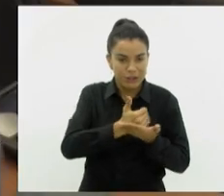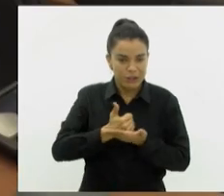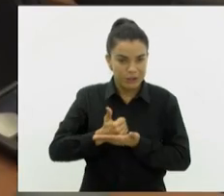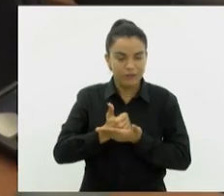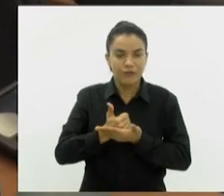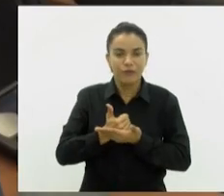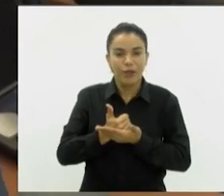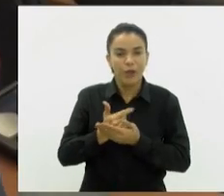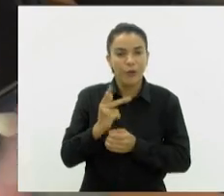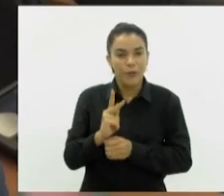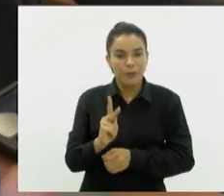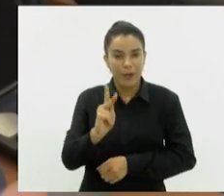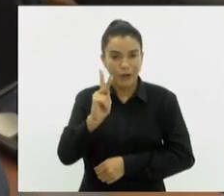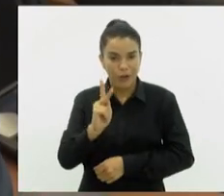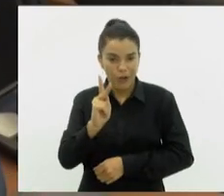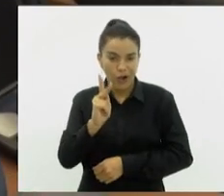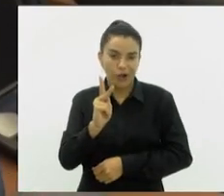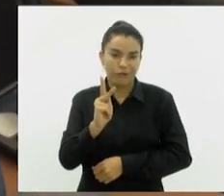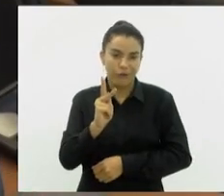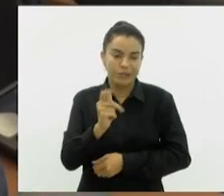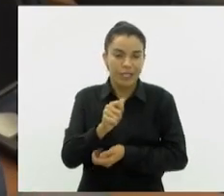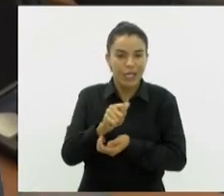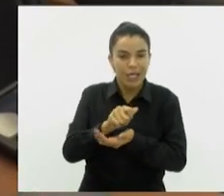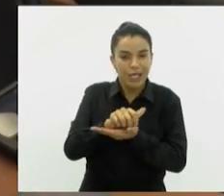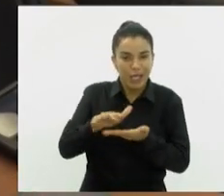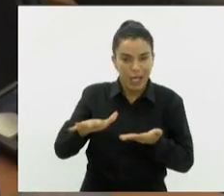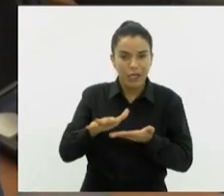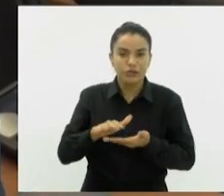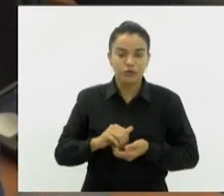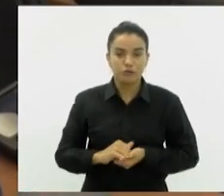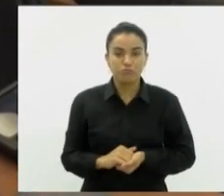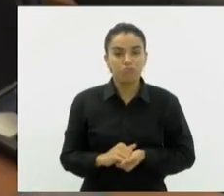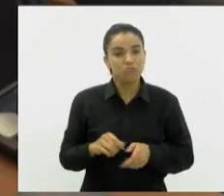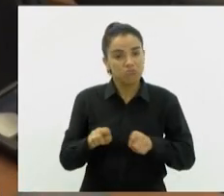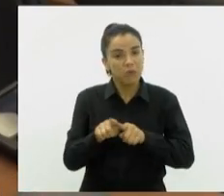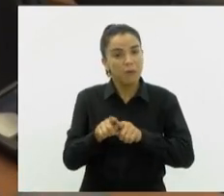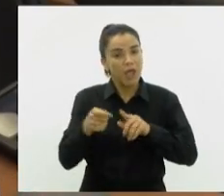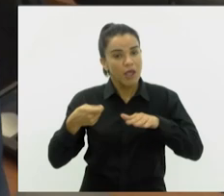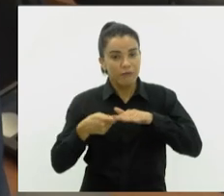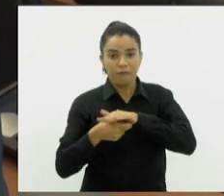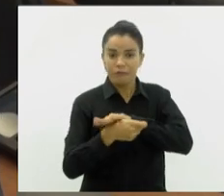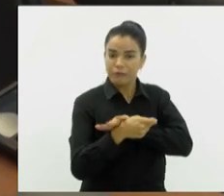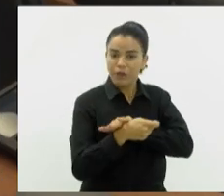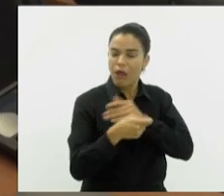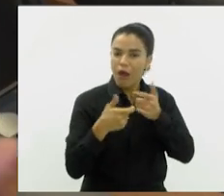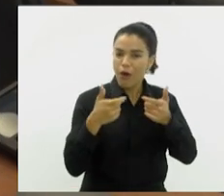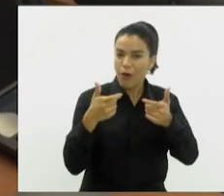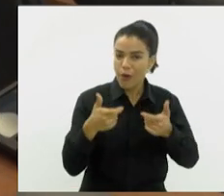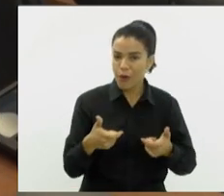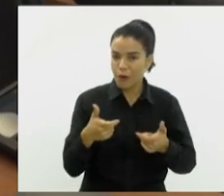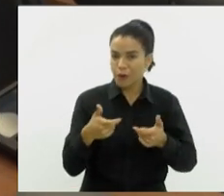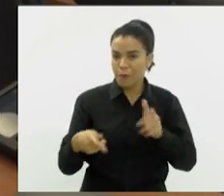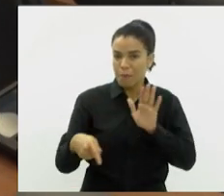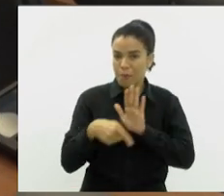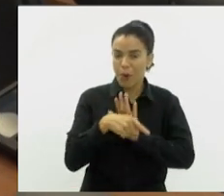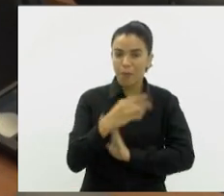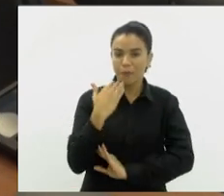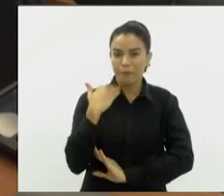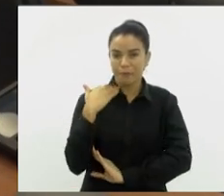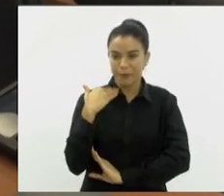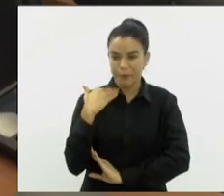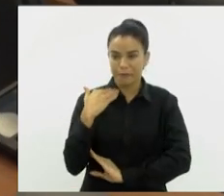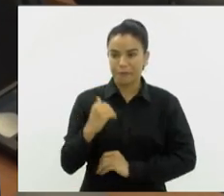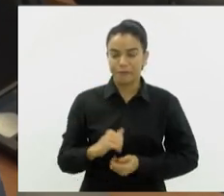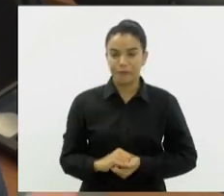vai ser gasto parceladamente tambm fica apado fica aplicado aonde nos títulos dos bancos